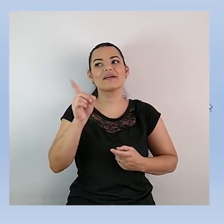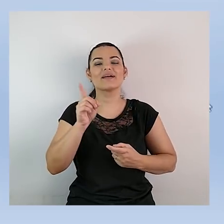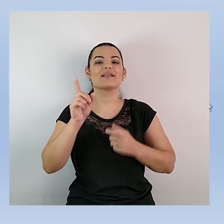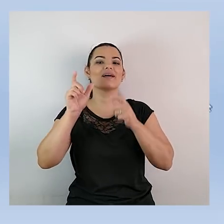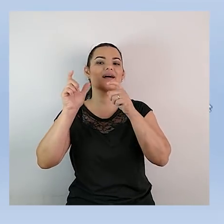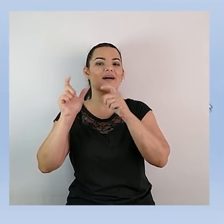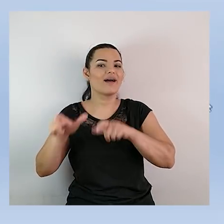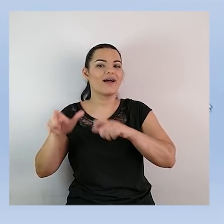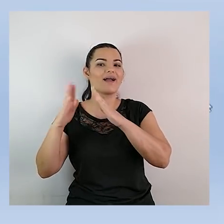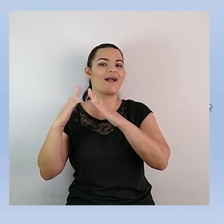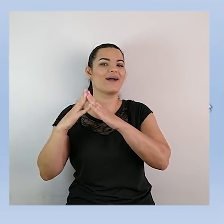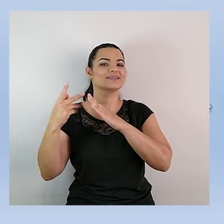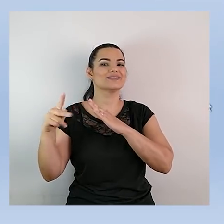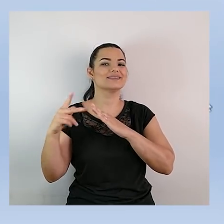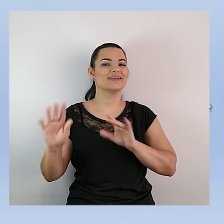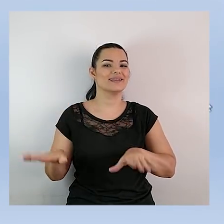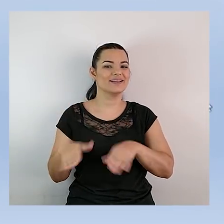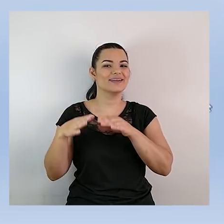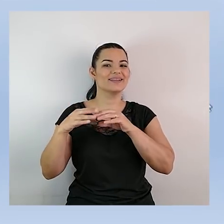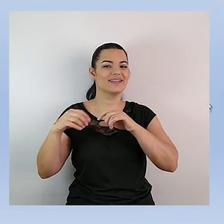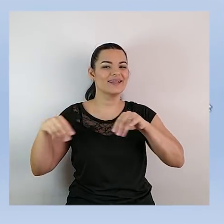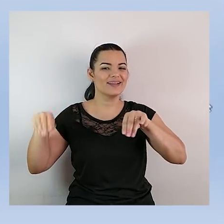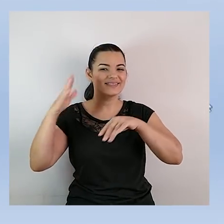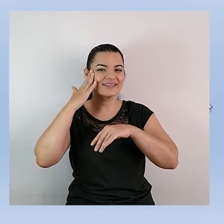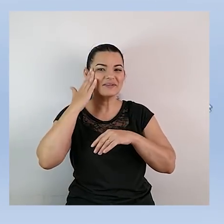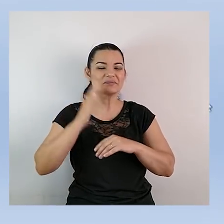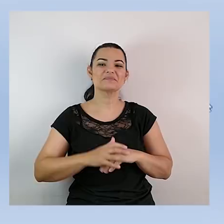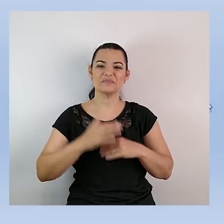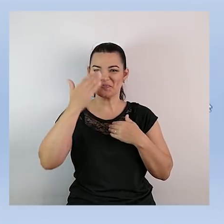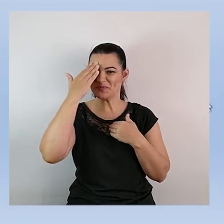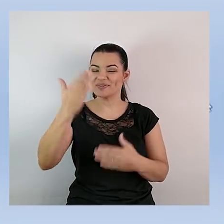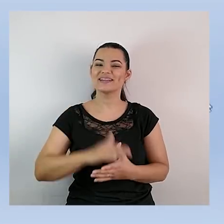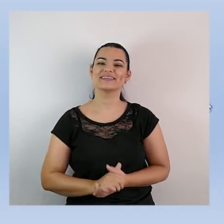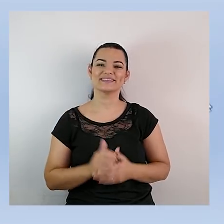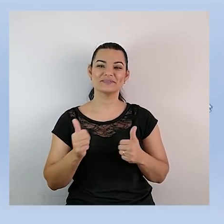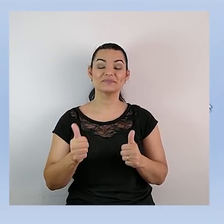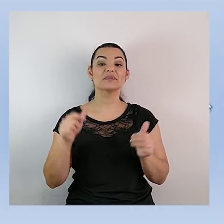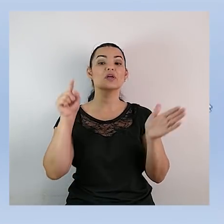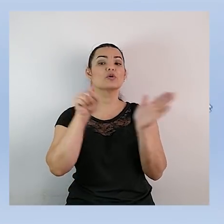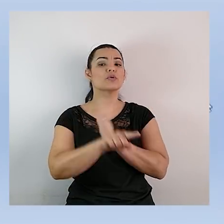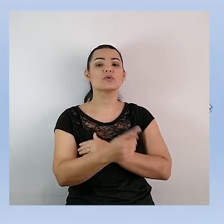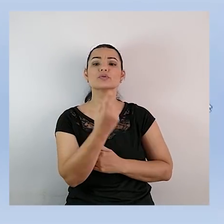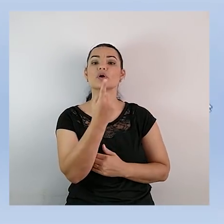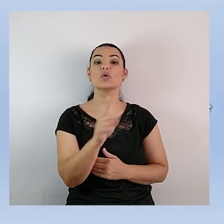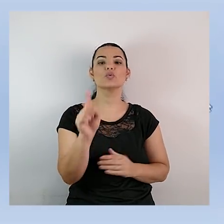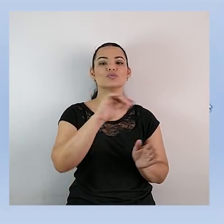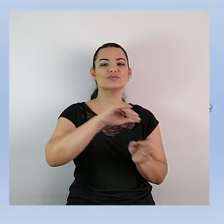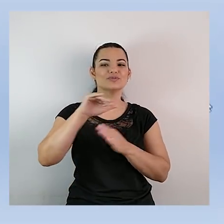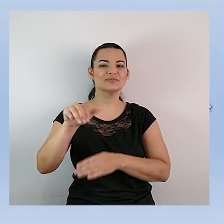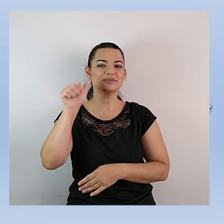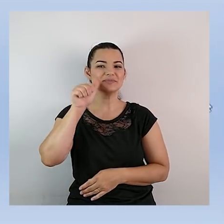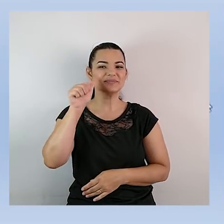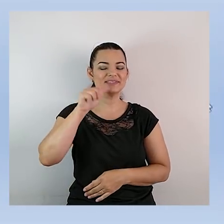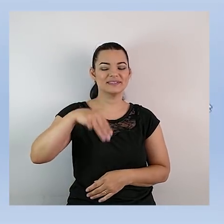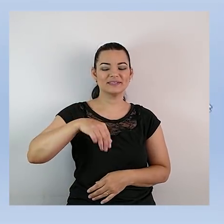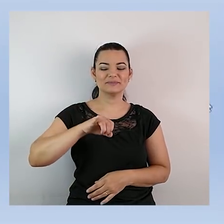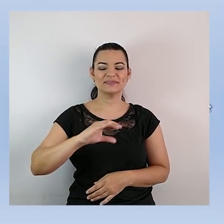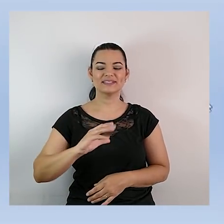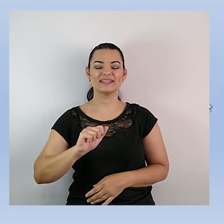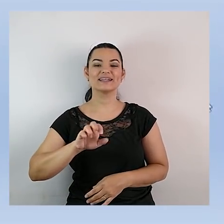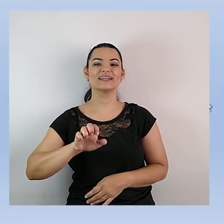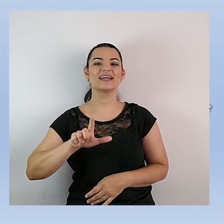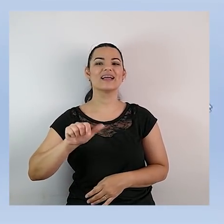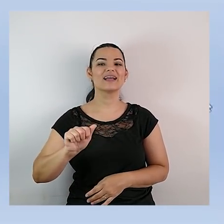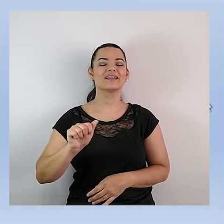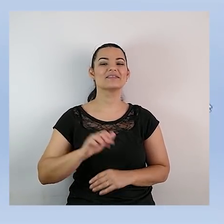no formigueiro. Boa pergunta, Alícia, muito obrigado. E a última pergunta é a pergunta da Micaela. Fala aí para a gente,